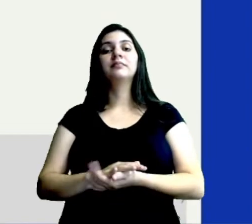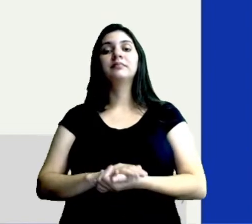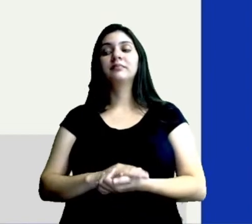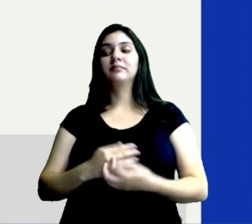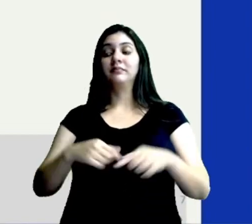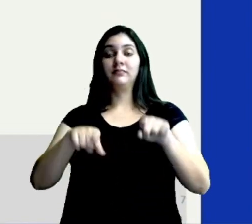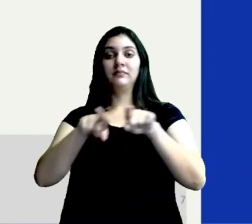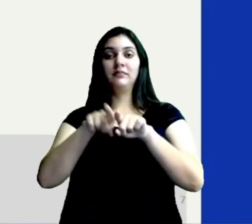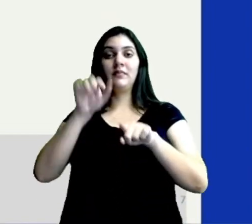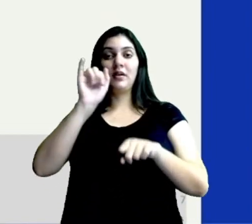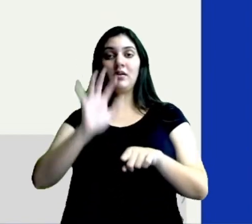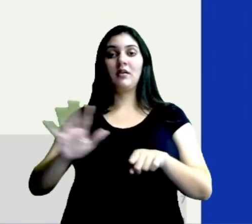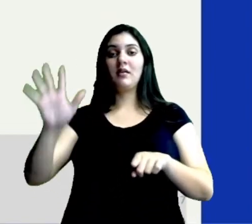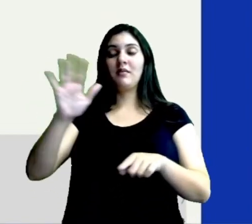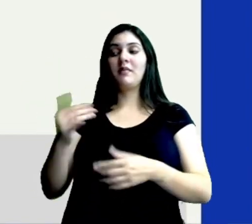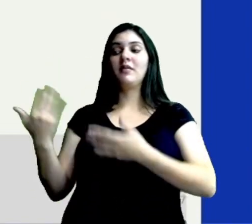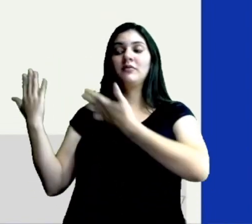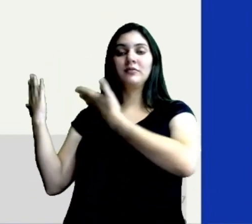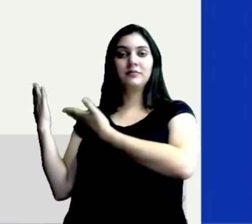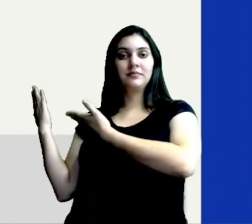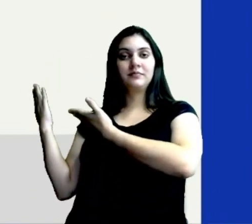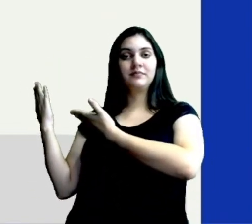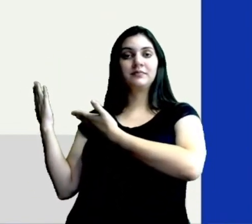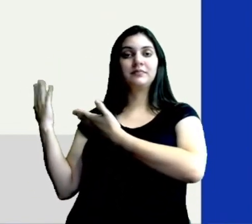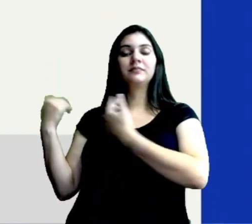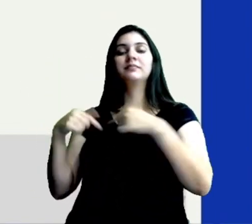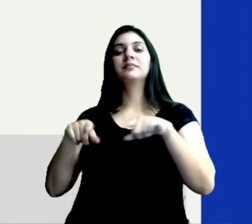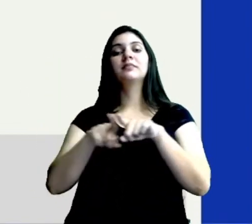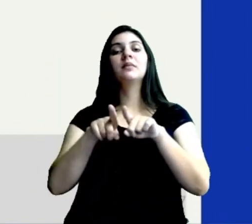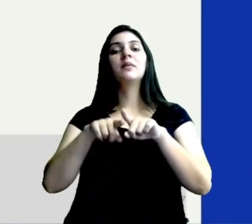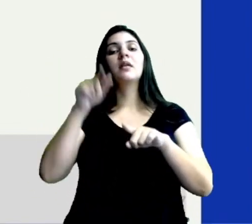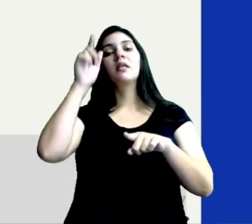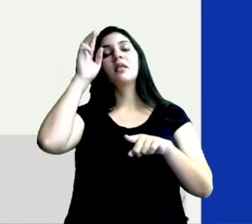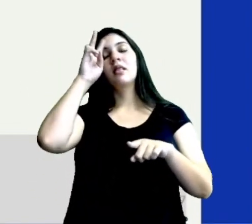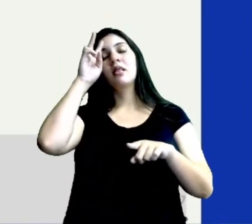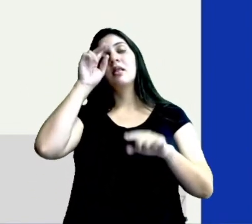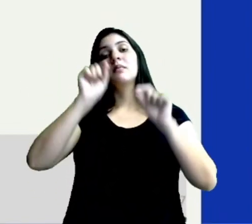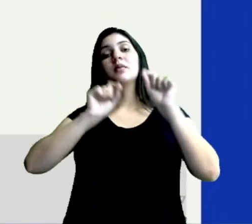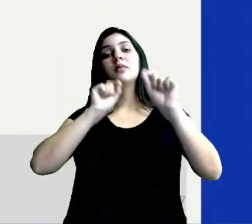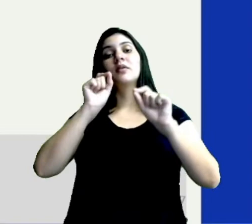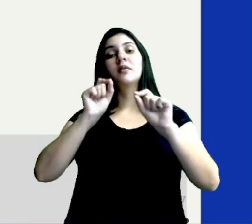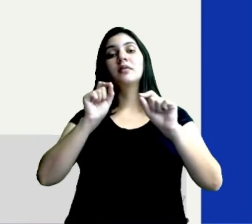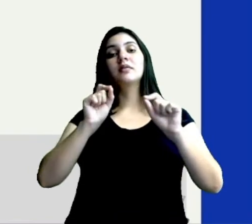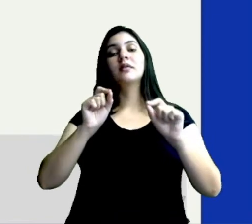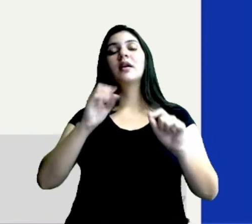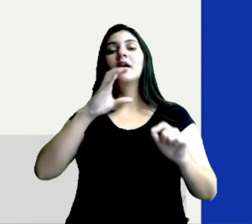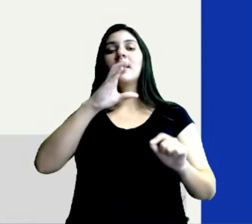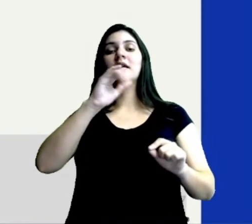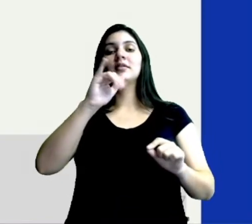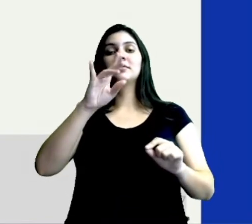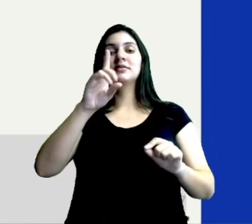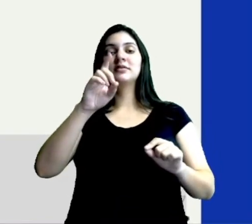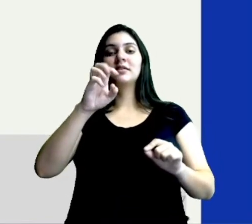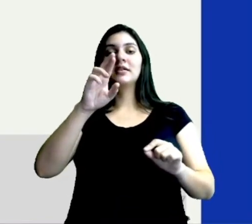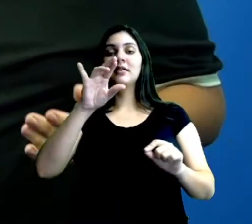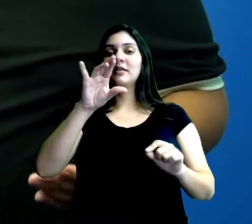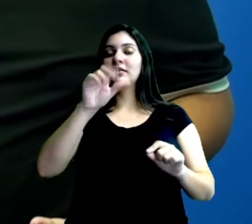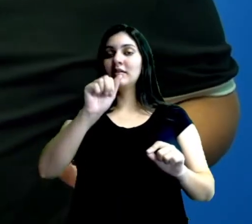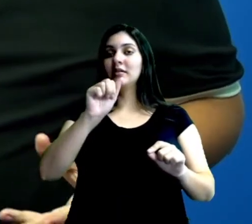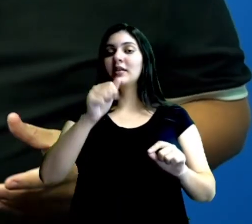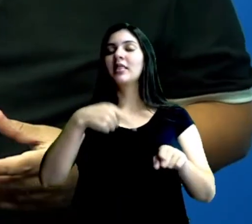Também, essa imagem que o professor está colocando aqui para vocês, também lembra o quê? A Cinderela, vê só,